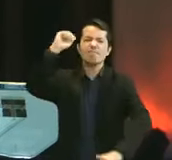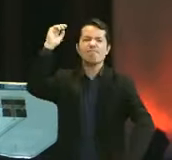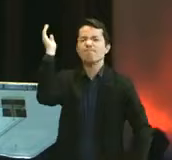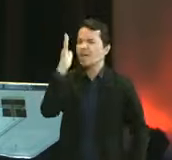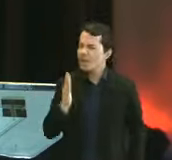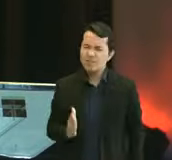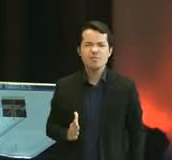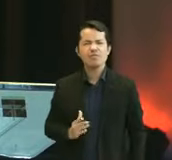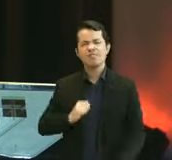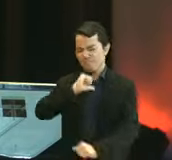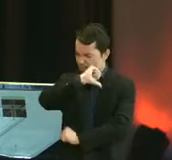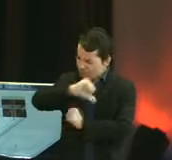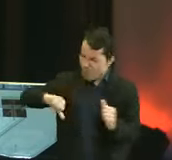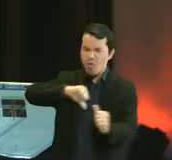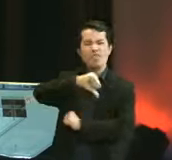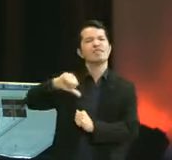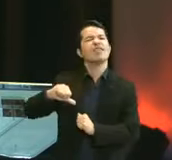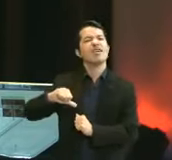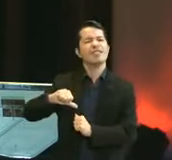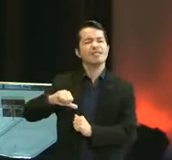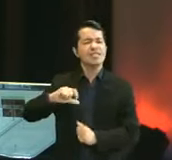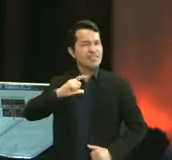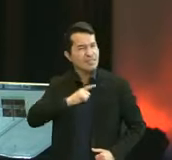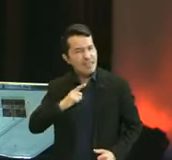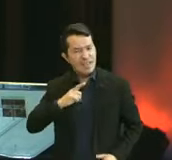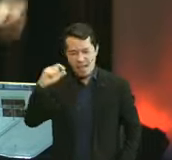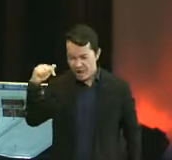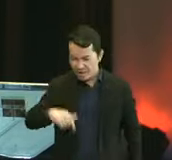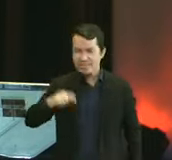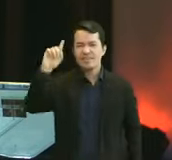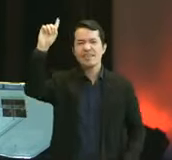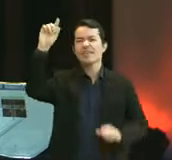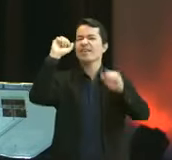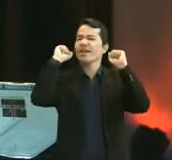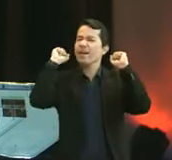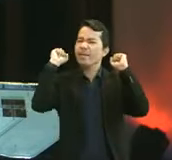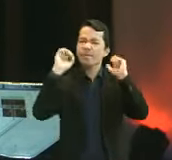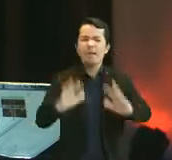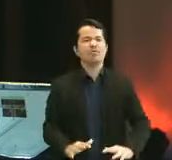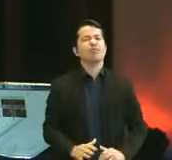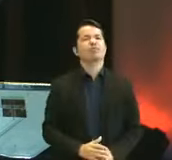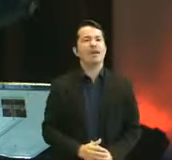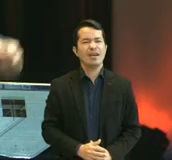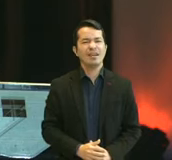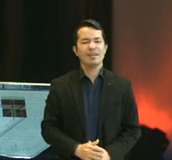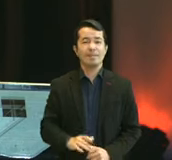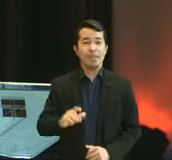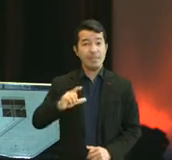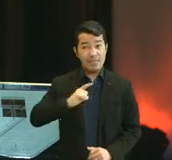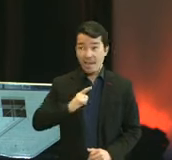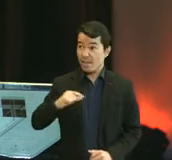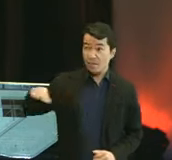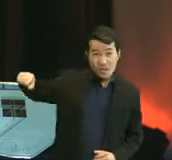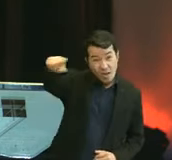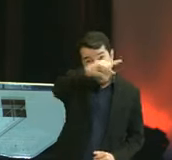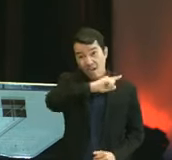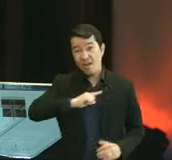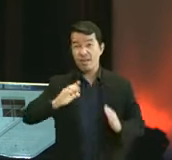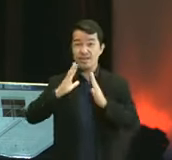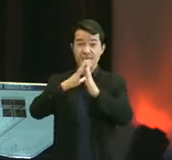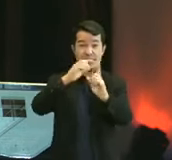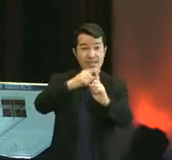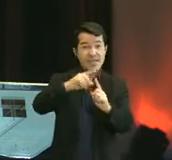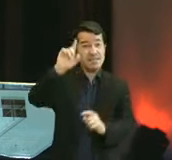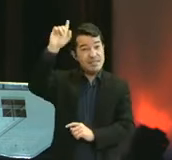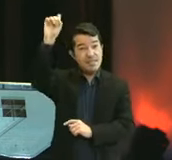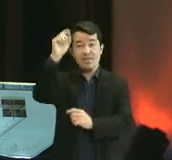mel, esta é terra de promessas, esta é terra abençoada. A igreja está se levantando nos nossos dias.